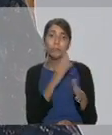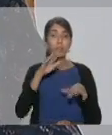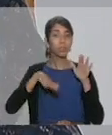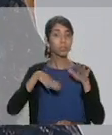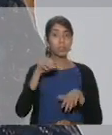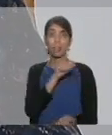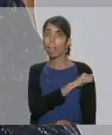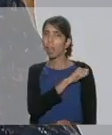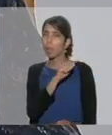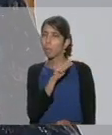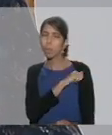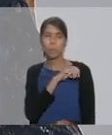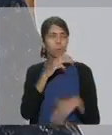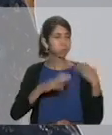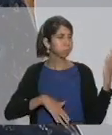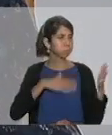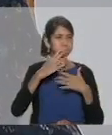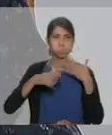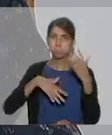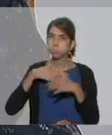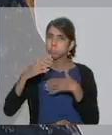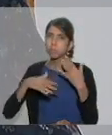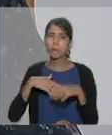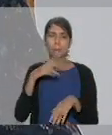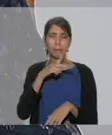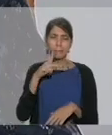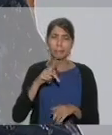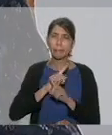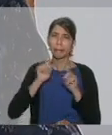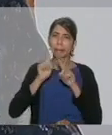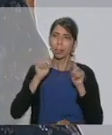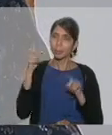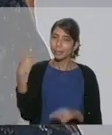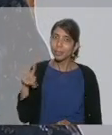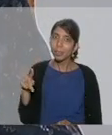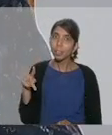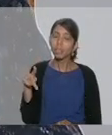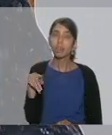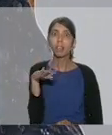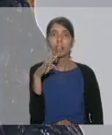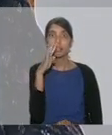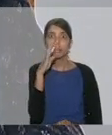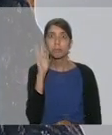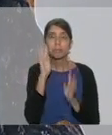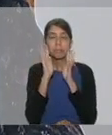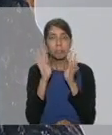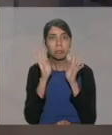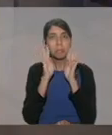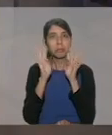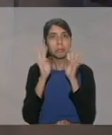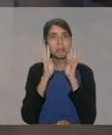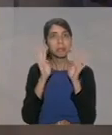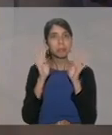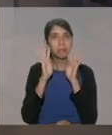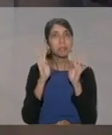livro, às vezes até o aluno mais bagunceiro do grupo, aquele que as professoras se queixam, ele fica assim para mim, ó.